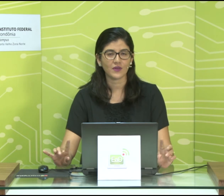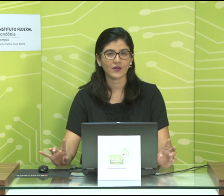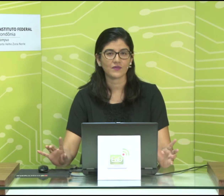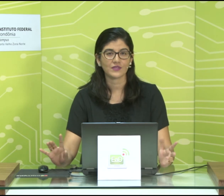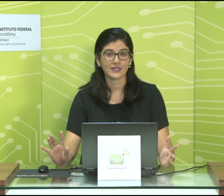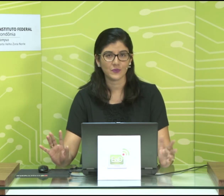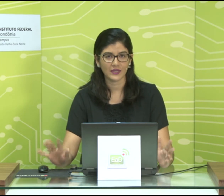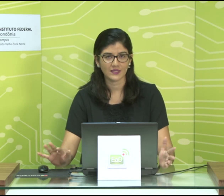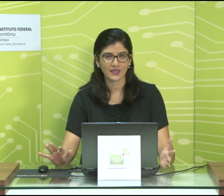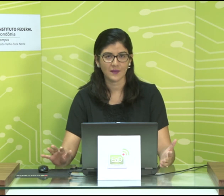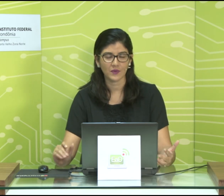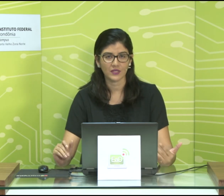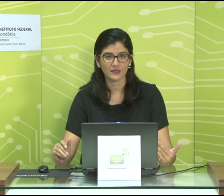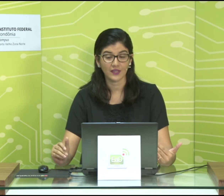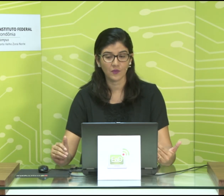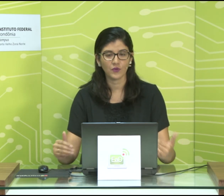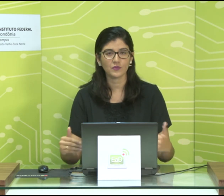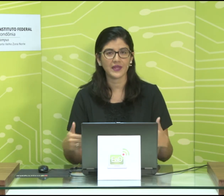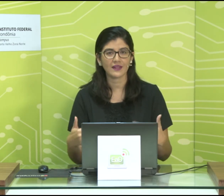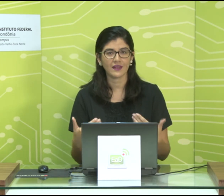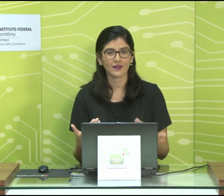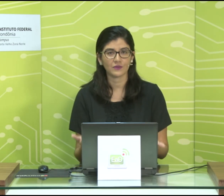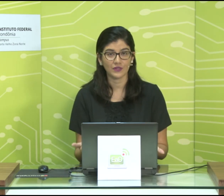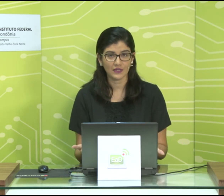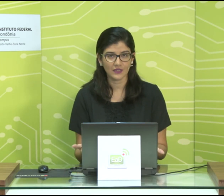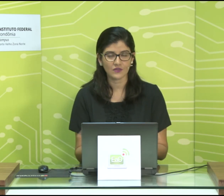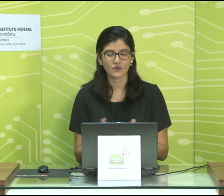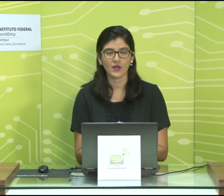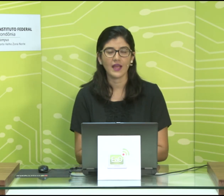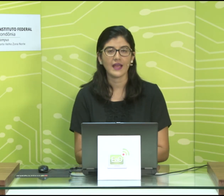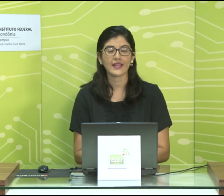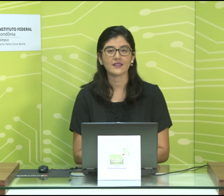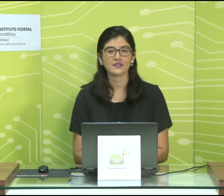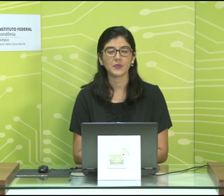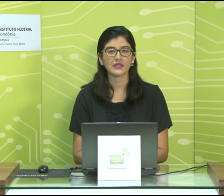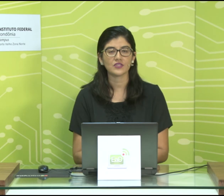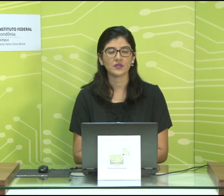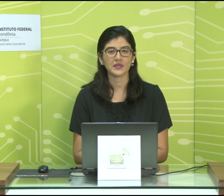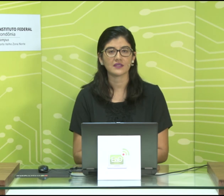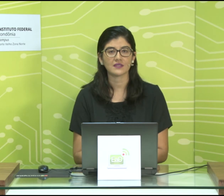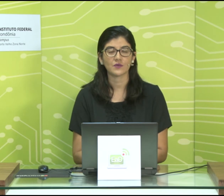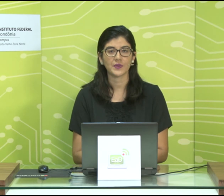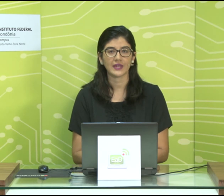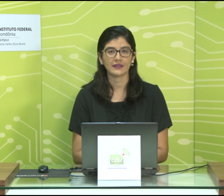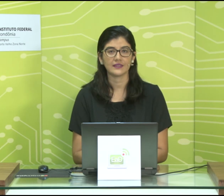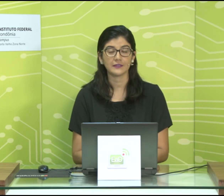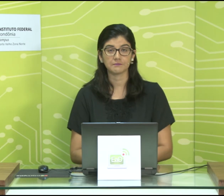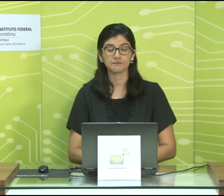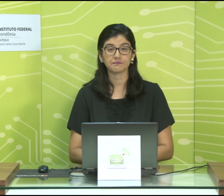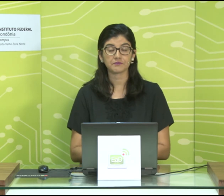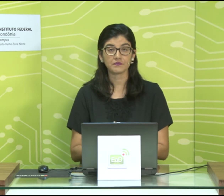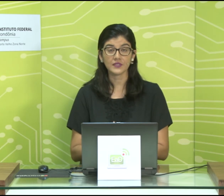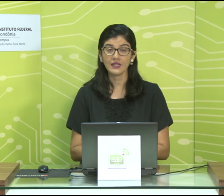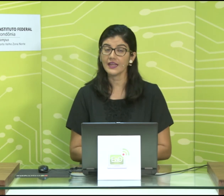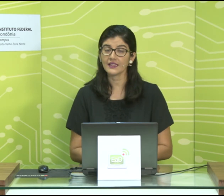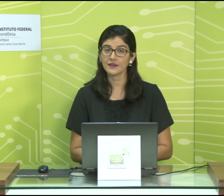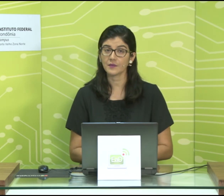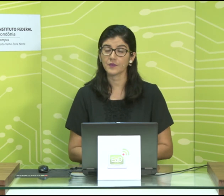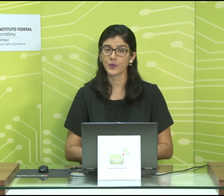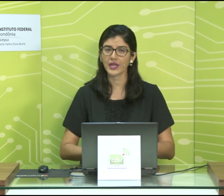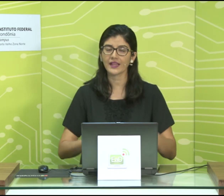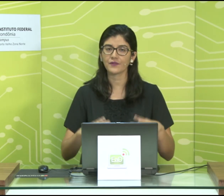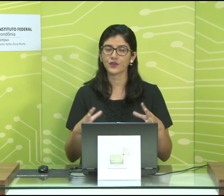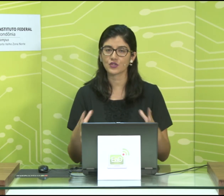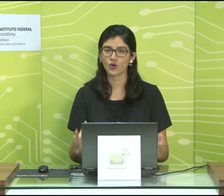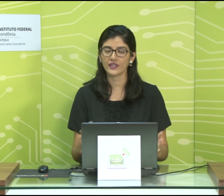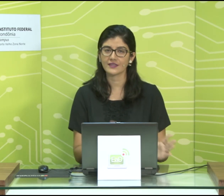Uma coisa que eu quero que vocês percebam e tenham muito bem claro isso, é que a disciplina de ambientação para EAD,